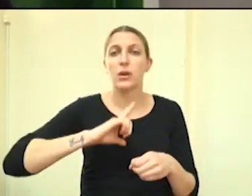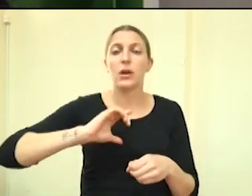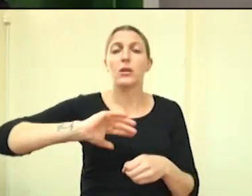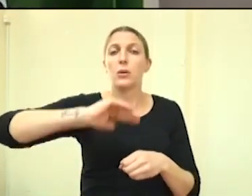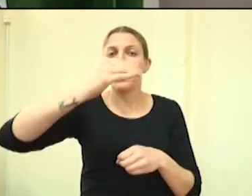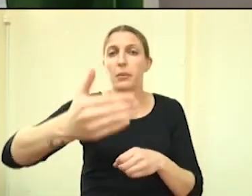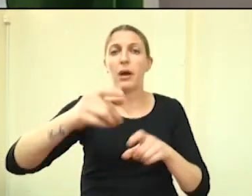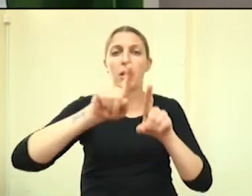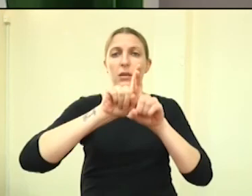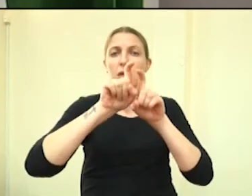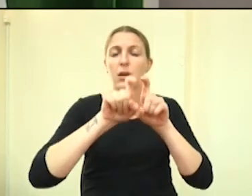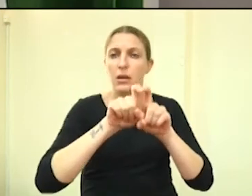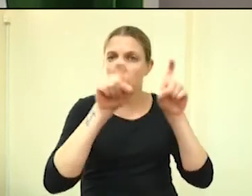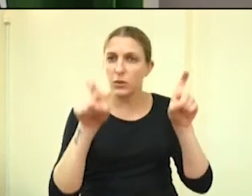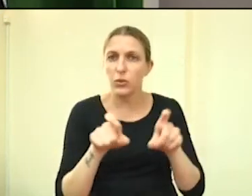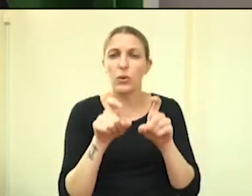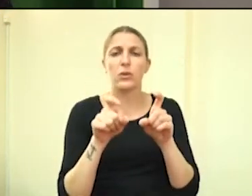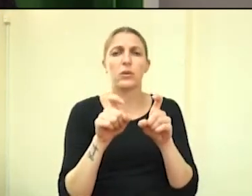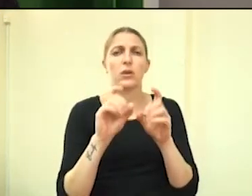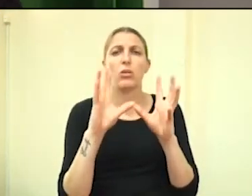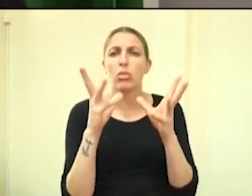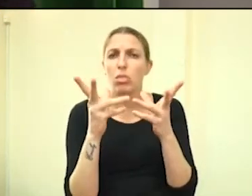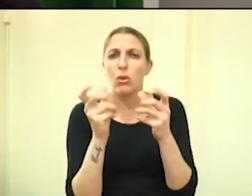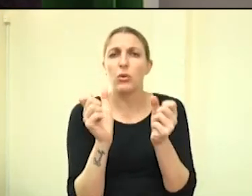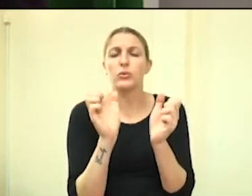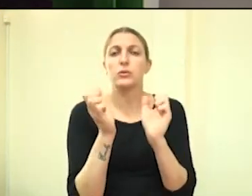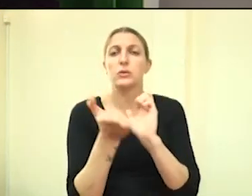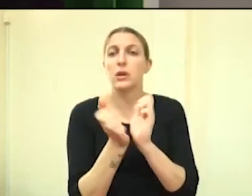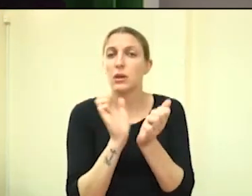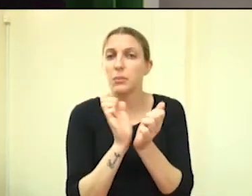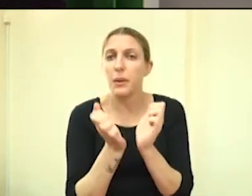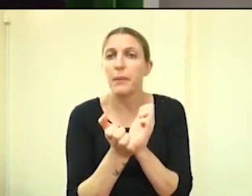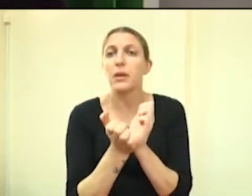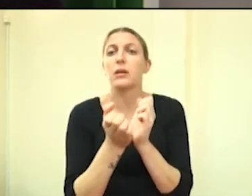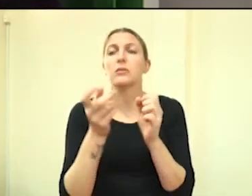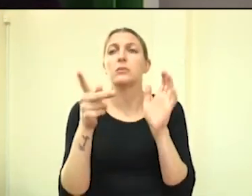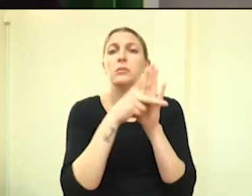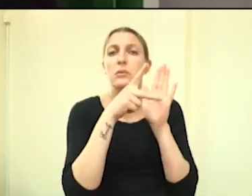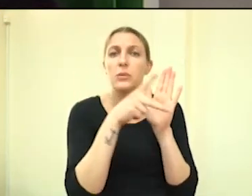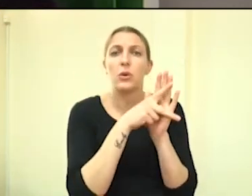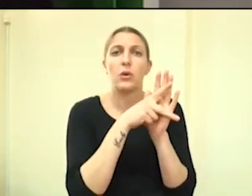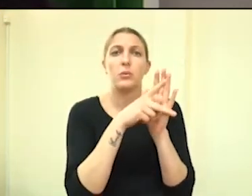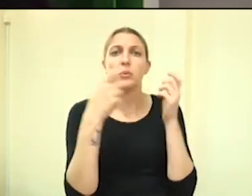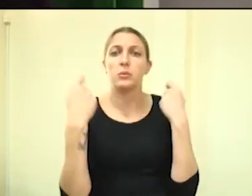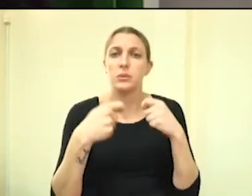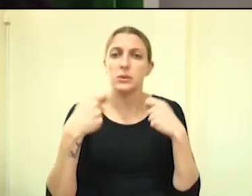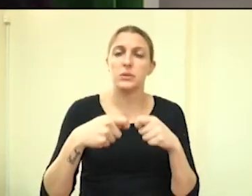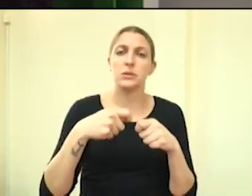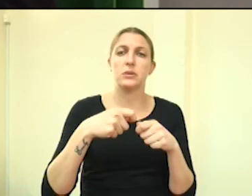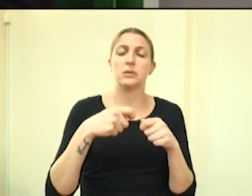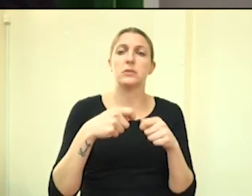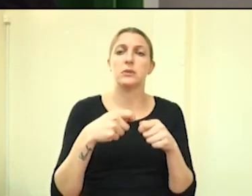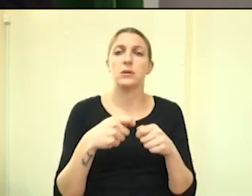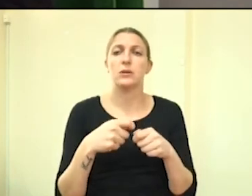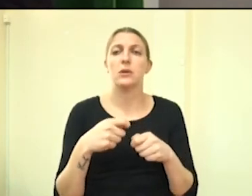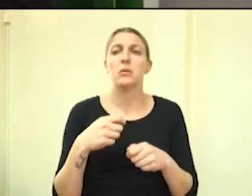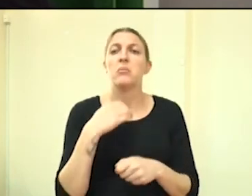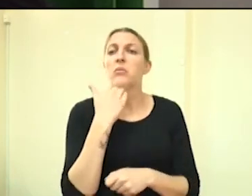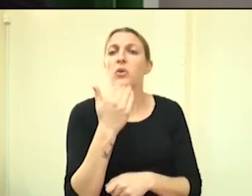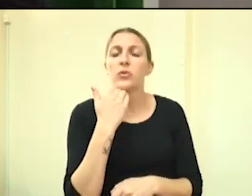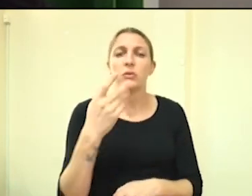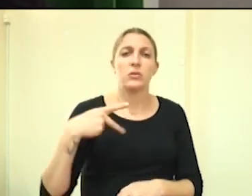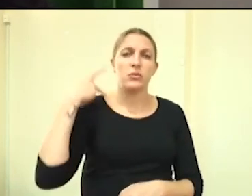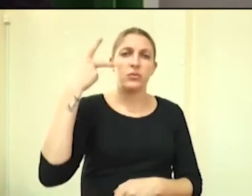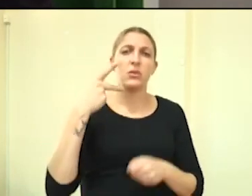esses equipamentos que são modernos, que está necessitando a nossa cidade. Então, para que não adianta os vereadores virem aqui pedir uma lombada, pedir